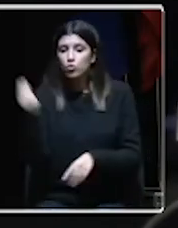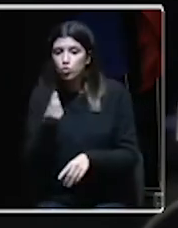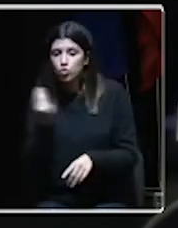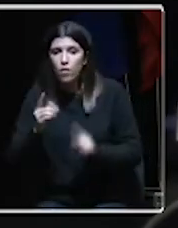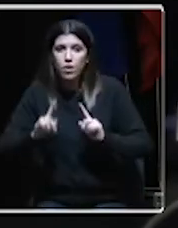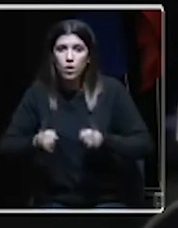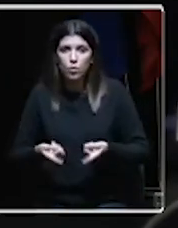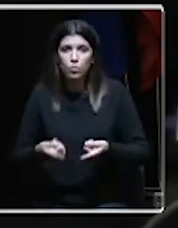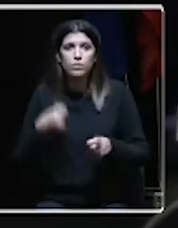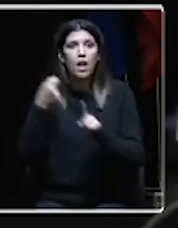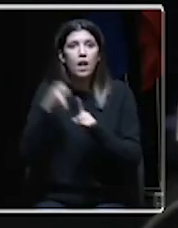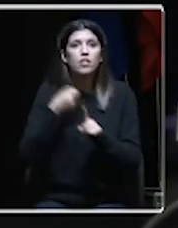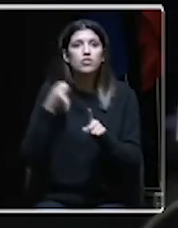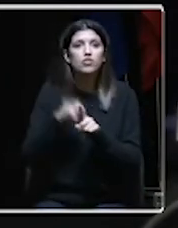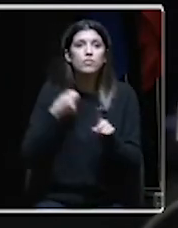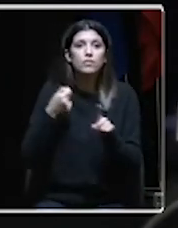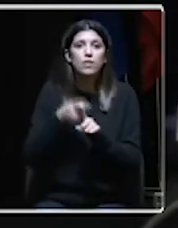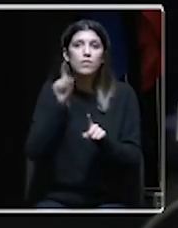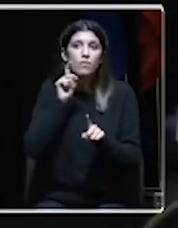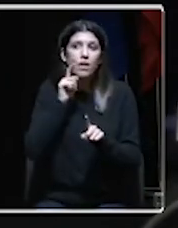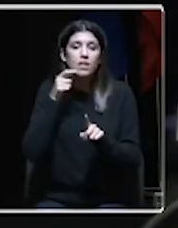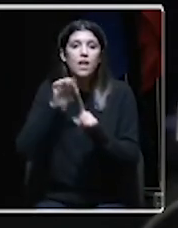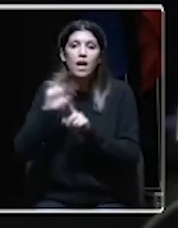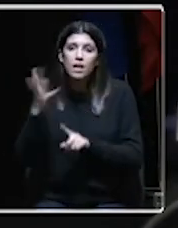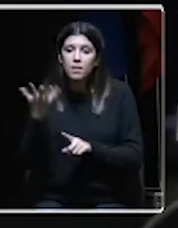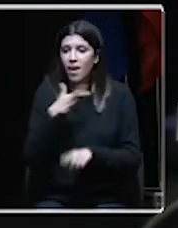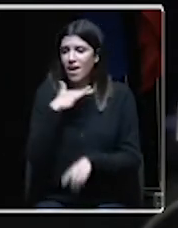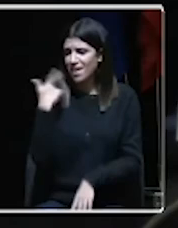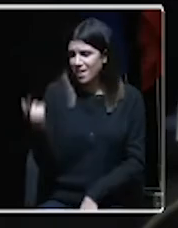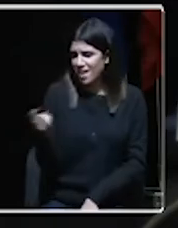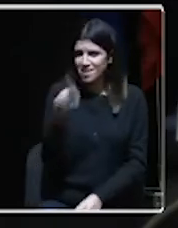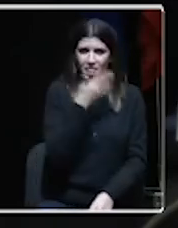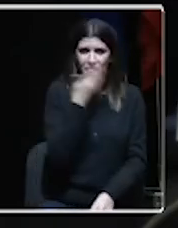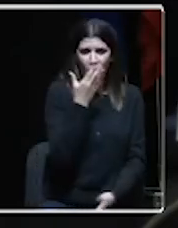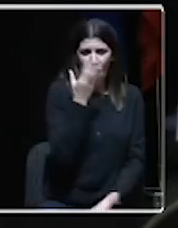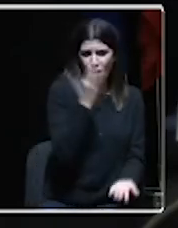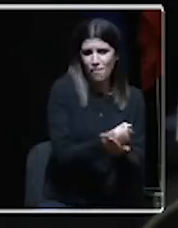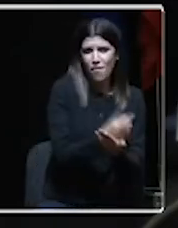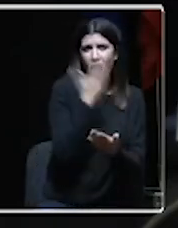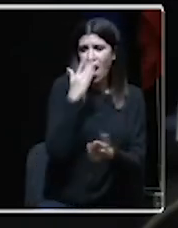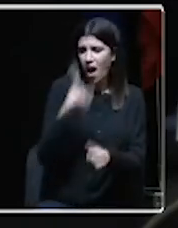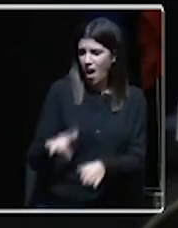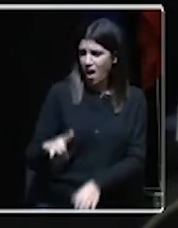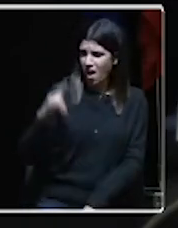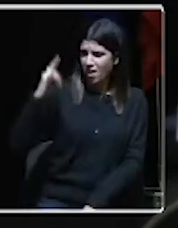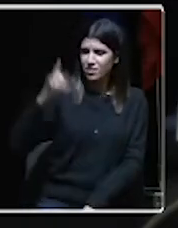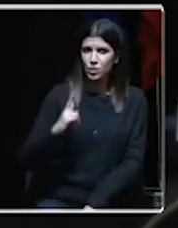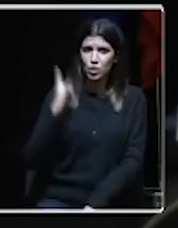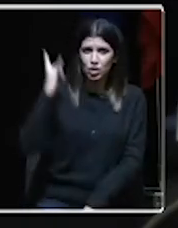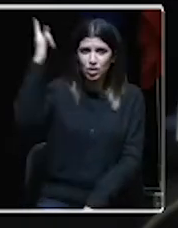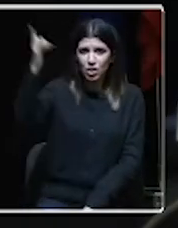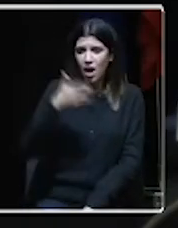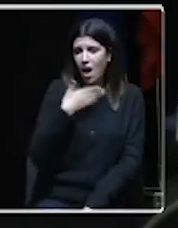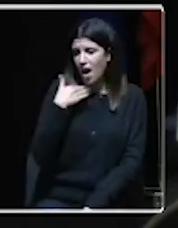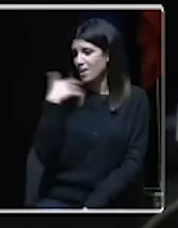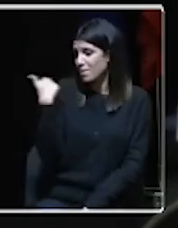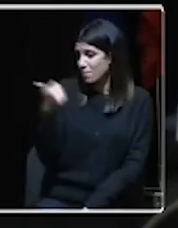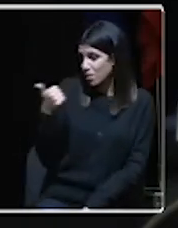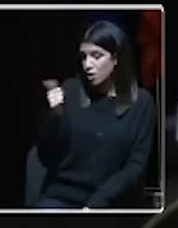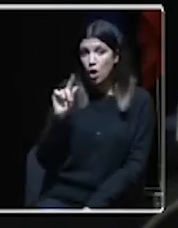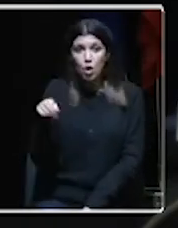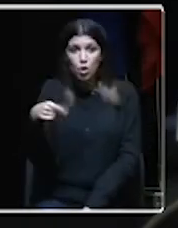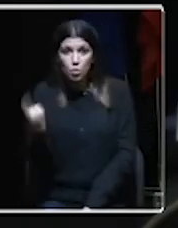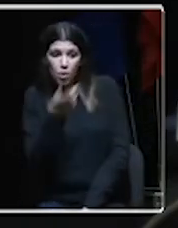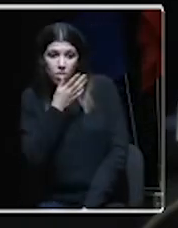as greves climáticas, dissemos que giros a faltar às aulas como se fossem crescidos e achámos todos que era muito bonito, mas depois quando